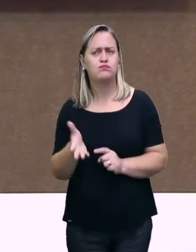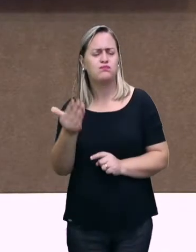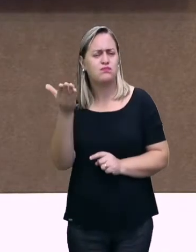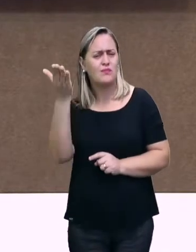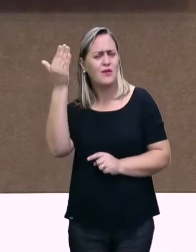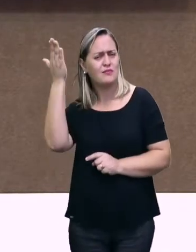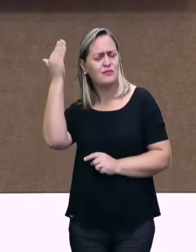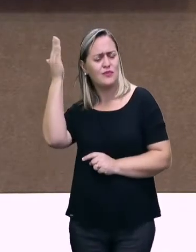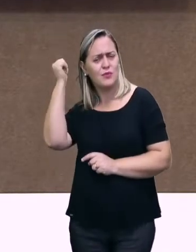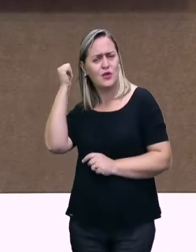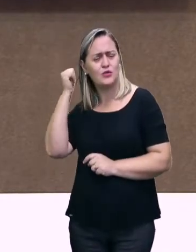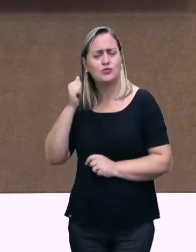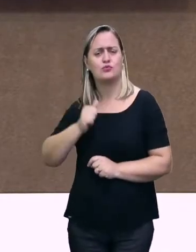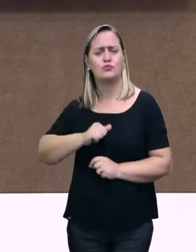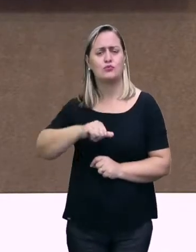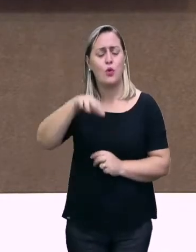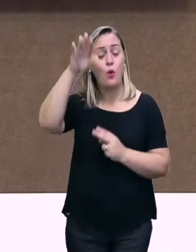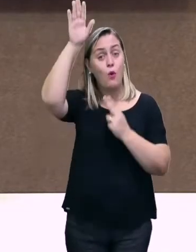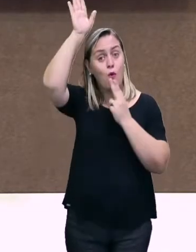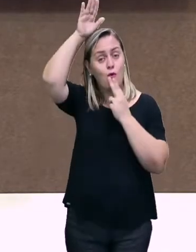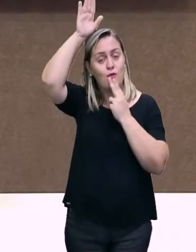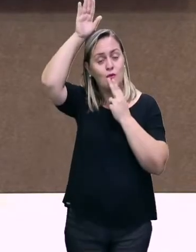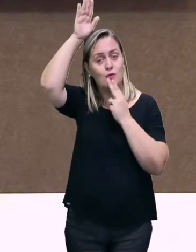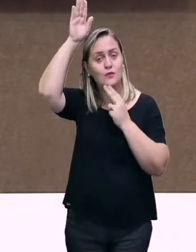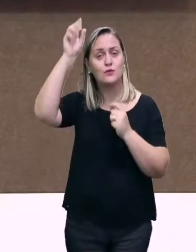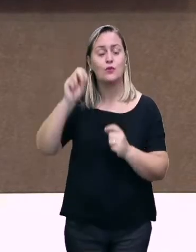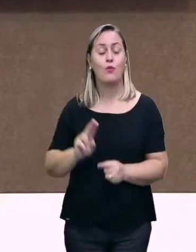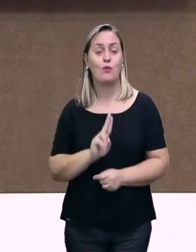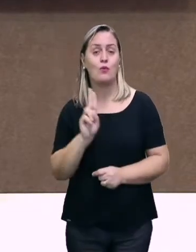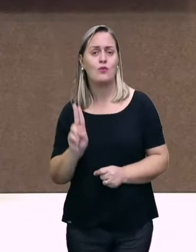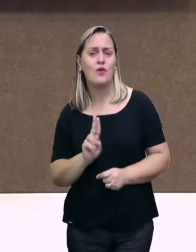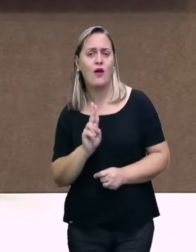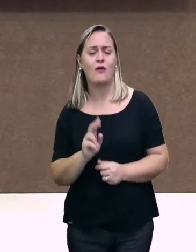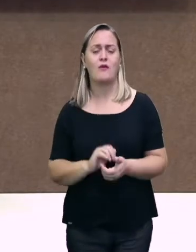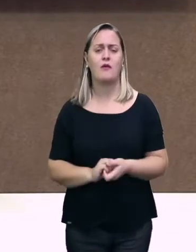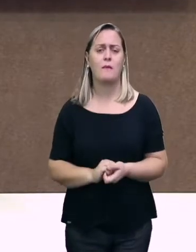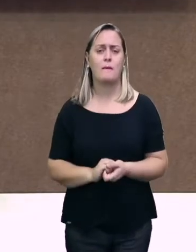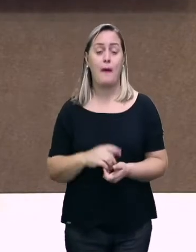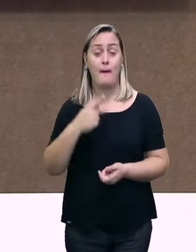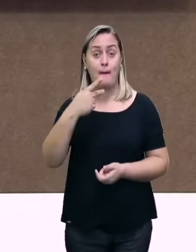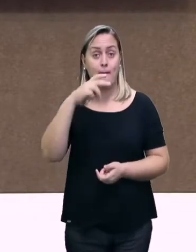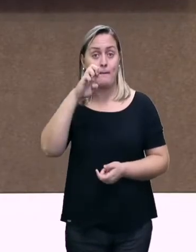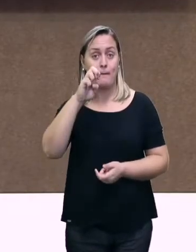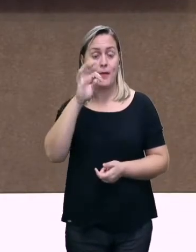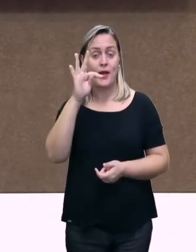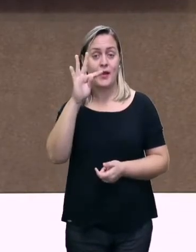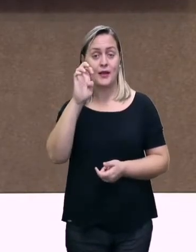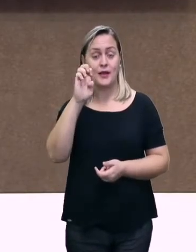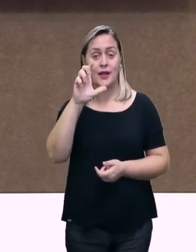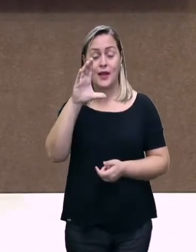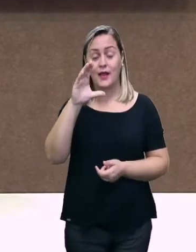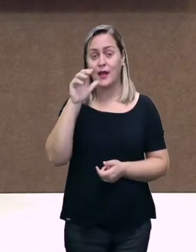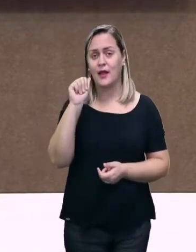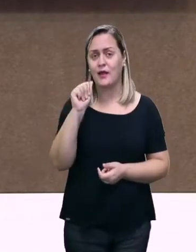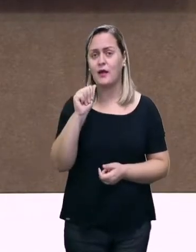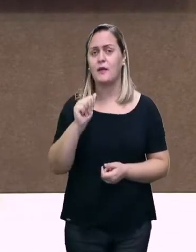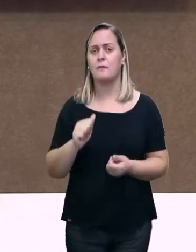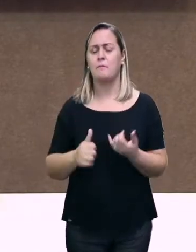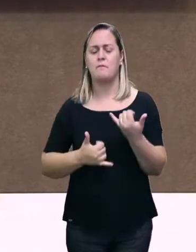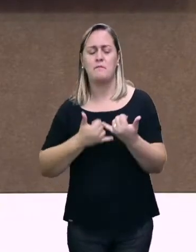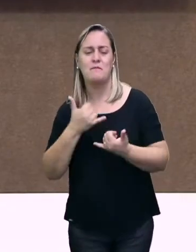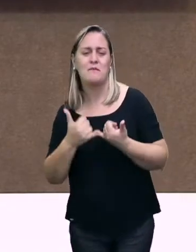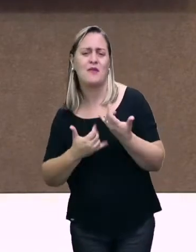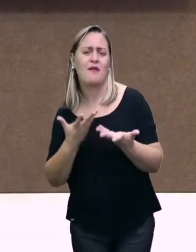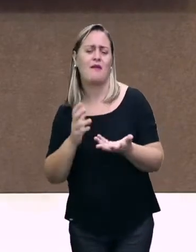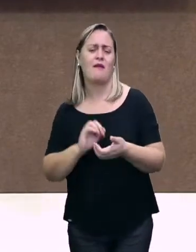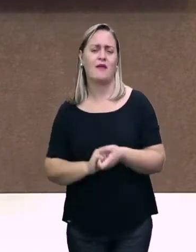índios usavam a peteca como entretenimento, para eles se divertirem. Mas antes, gente, era feita com penas de